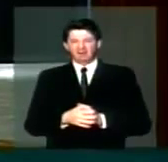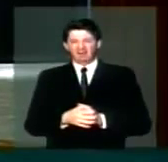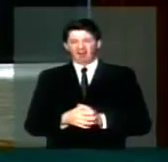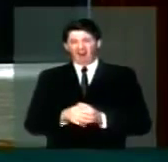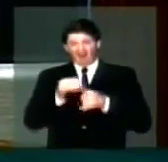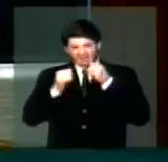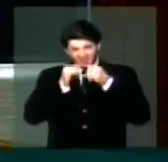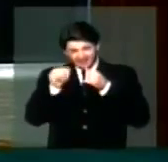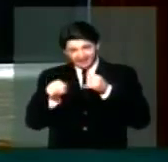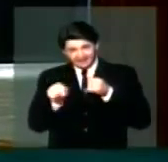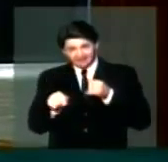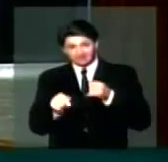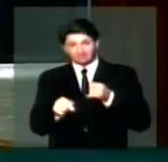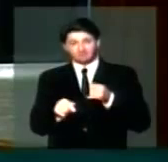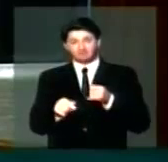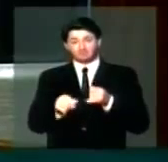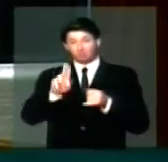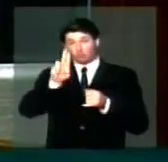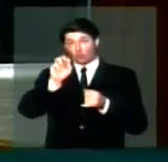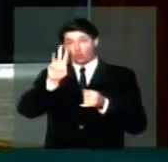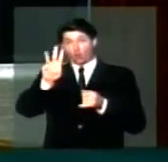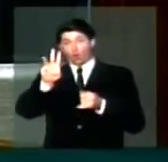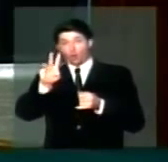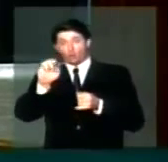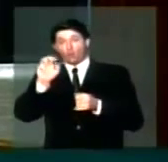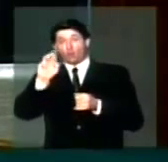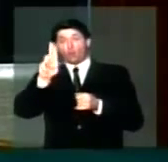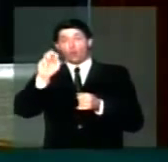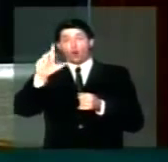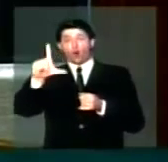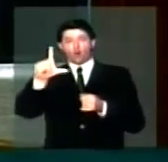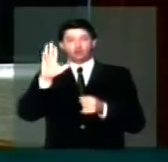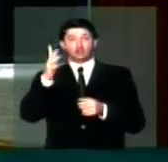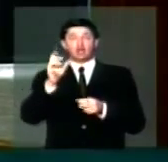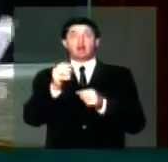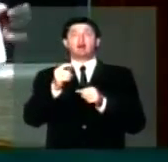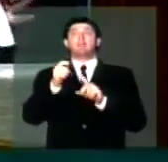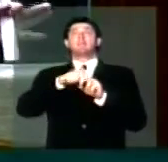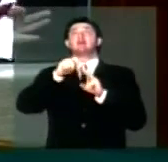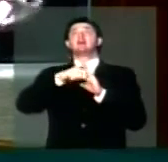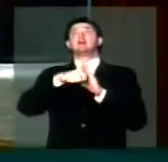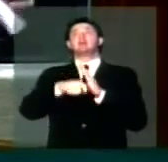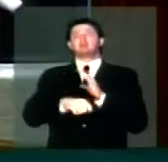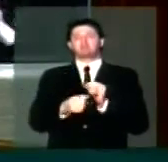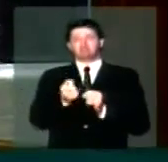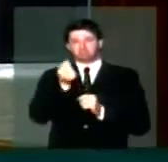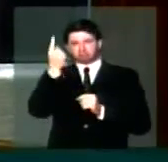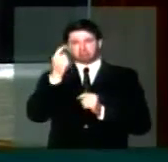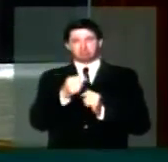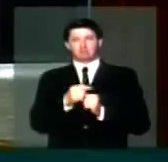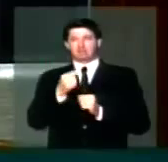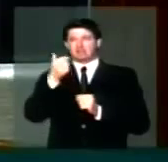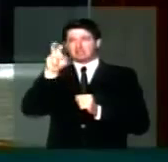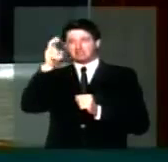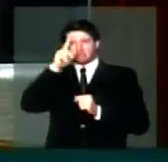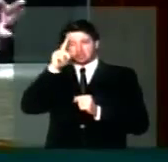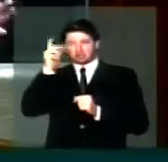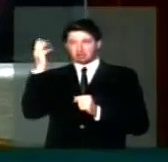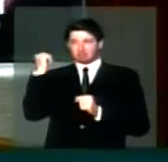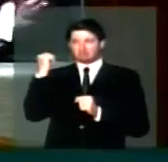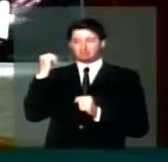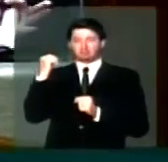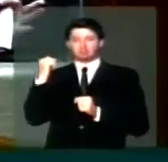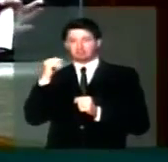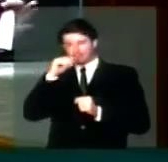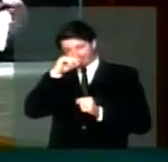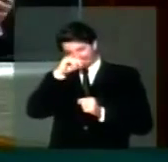Mesmo que essas informações estejam com o UOL há meses, mesmo que seja surpreendente que há cerca de 15 dias o UOL